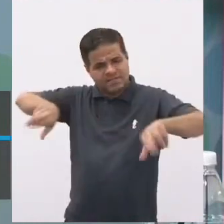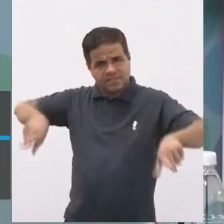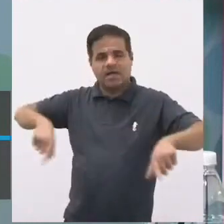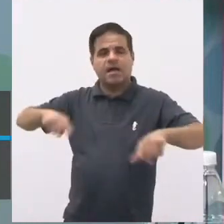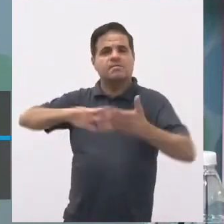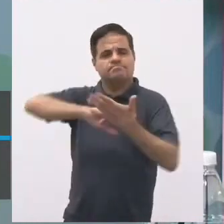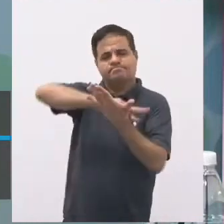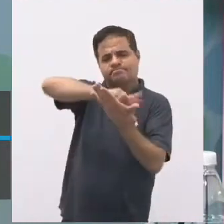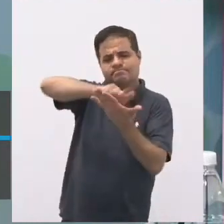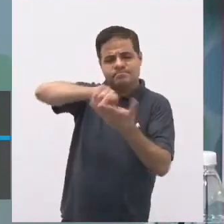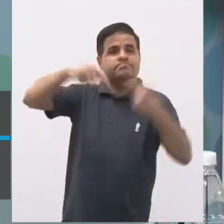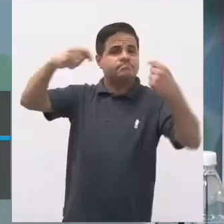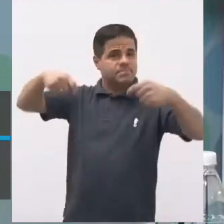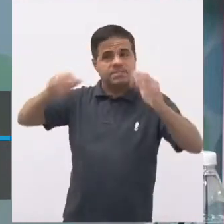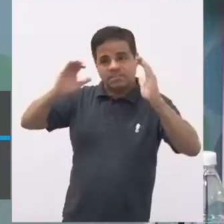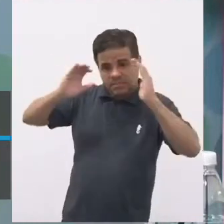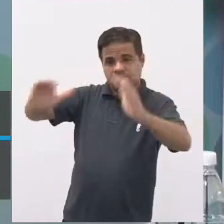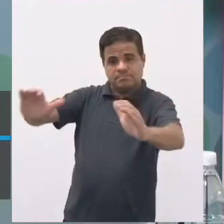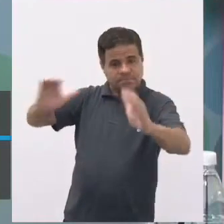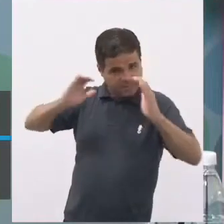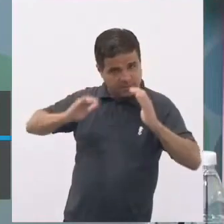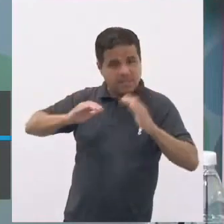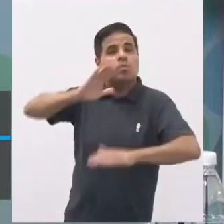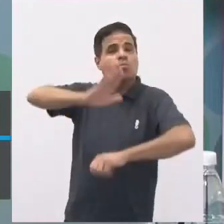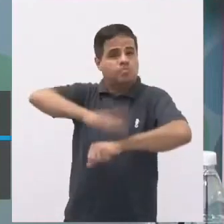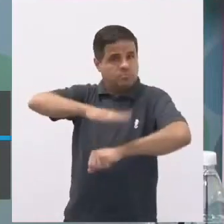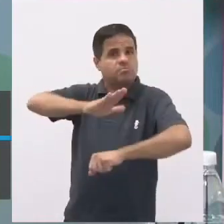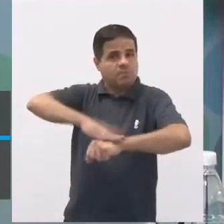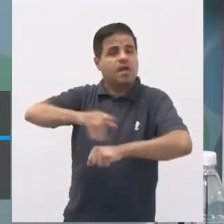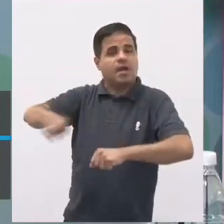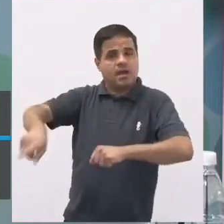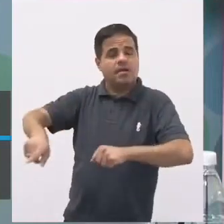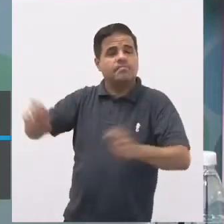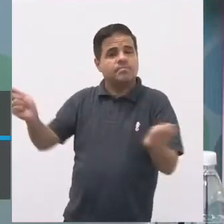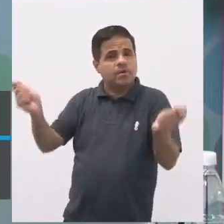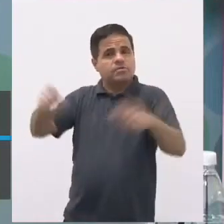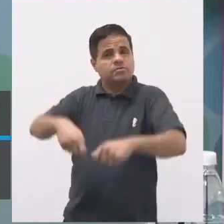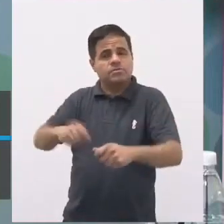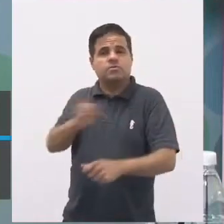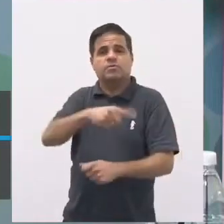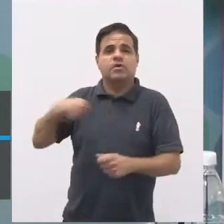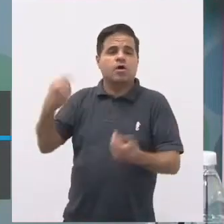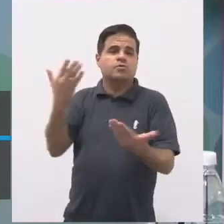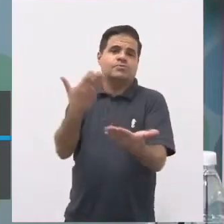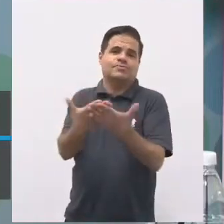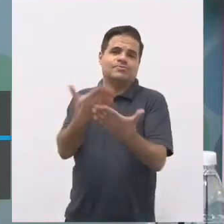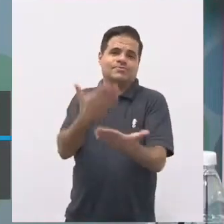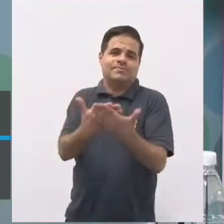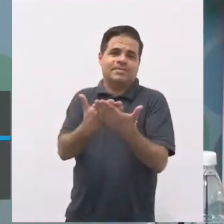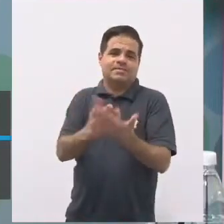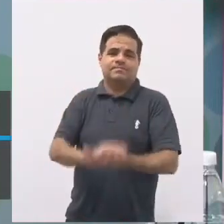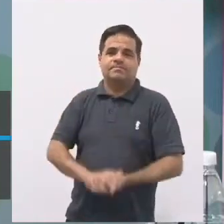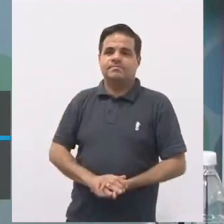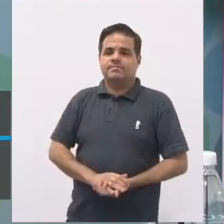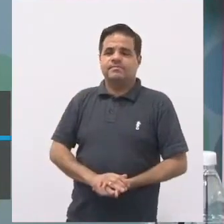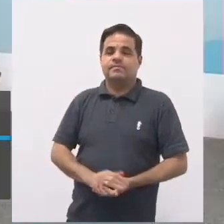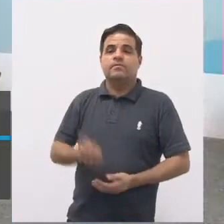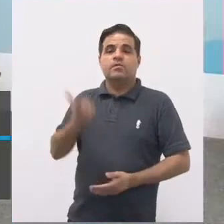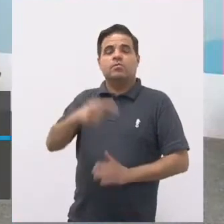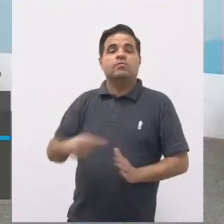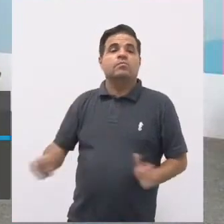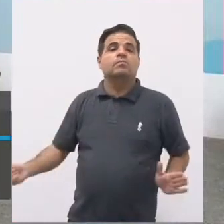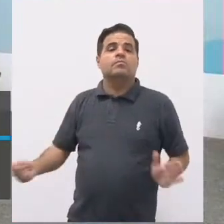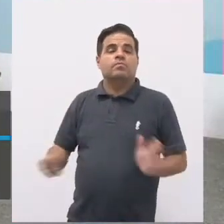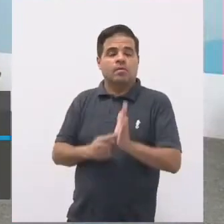à pluralidade, respeitando aí o tempo e as condições dos nossos estudantes. Um outro ponto também,